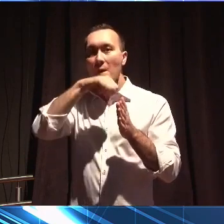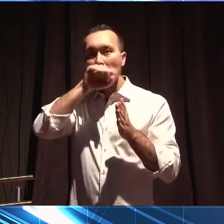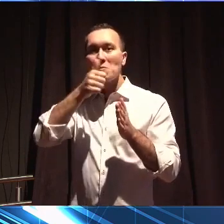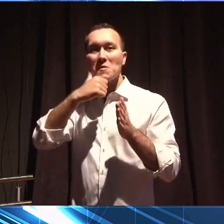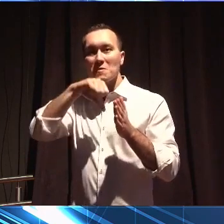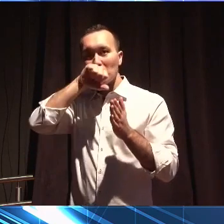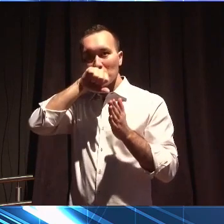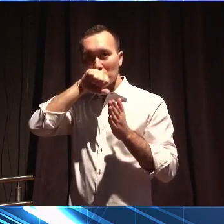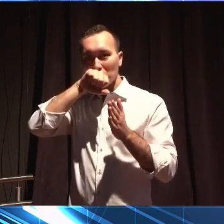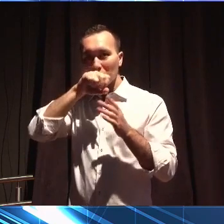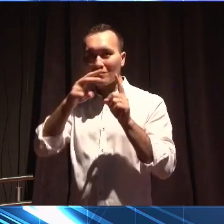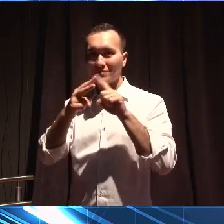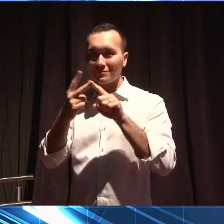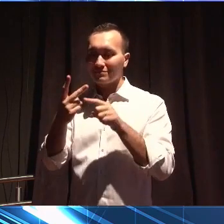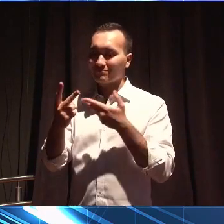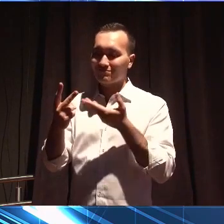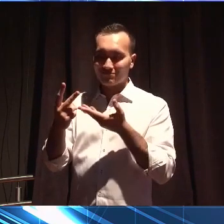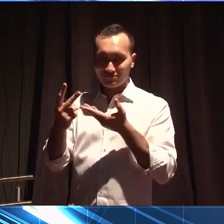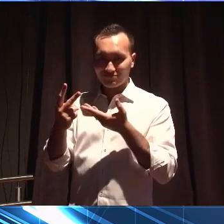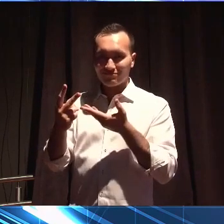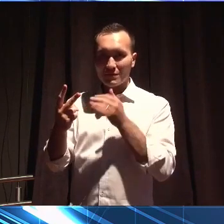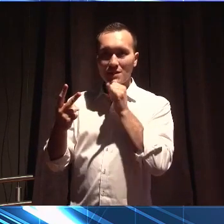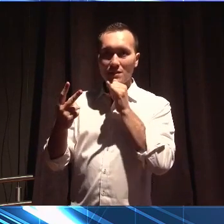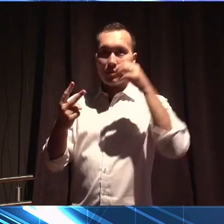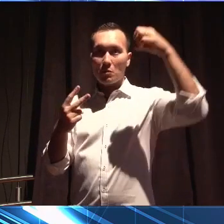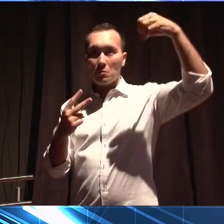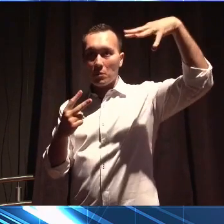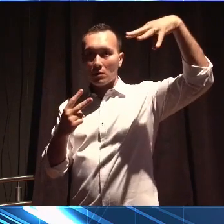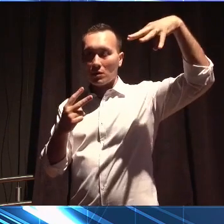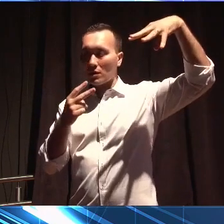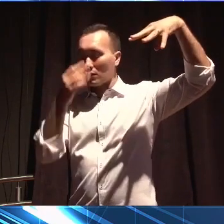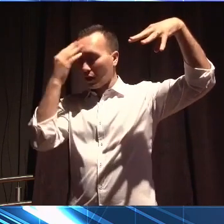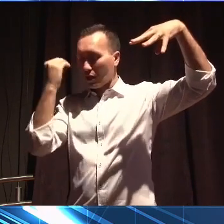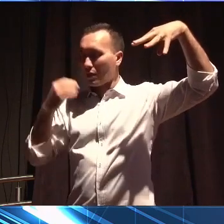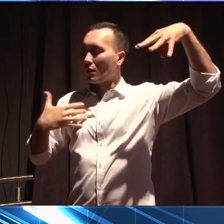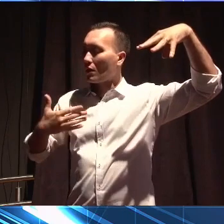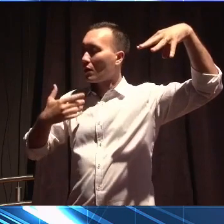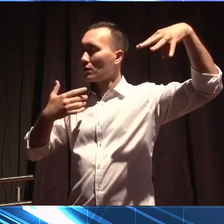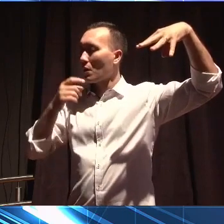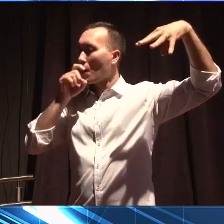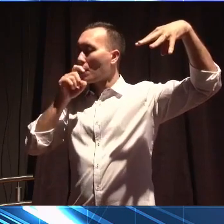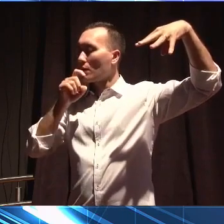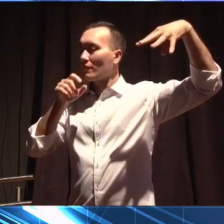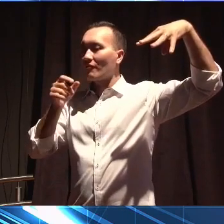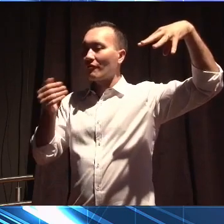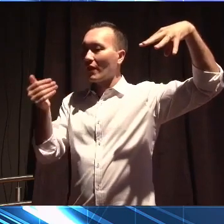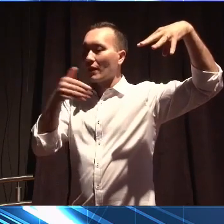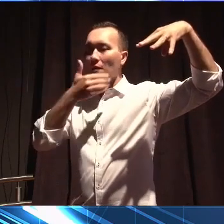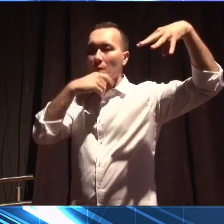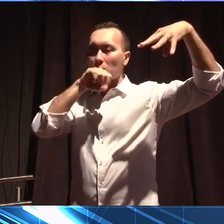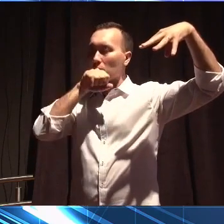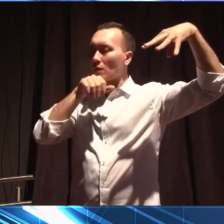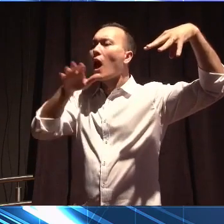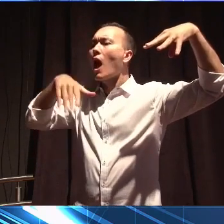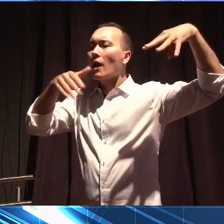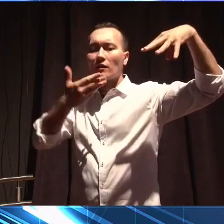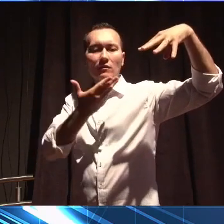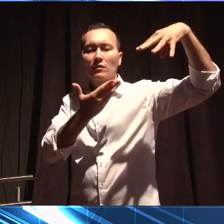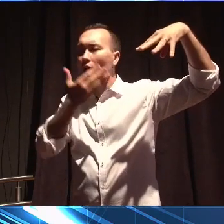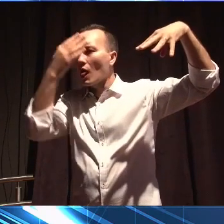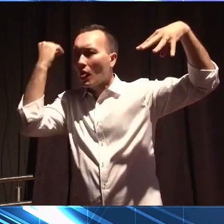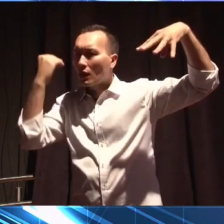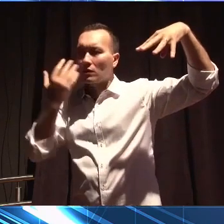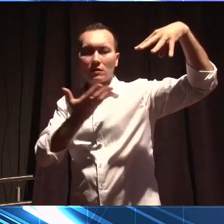quem nunca esqueceu uma luz ligada e daí vem a mãe e o pai fala: pô, mas você está deixando essa luz ligada aqui, não tem